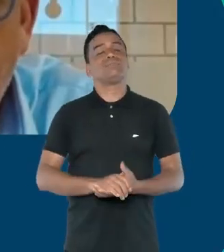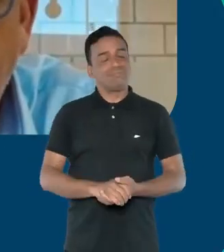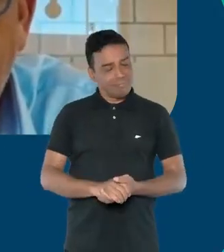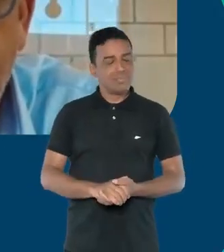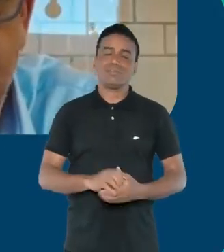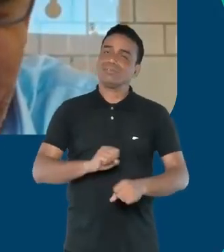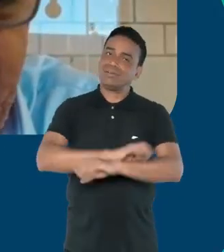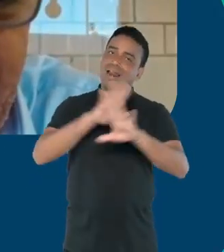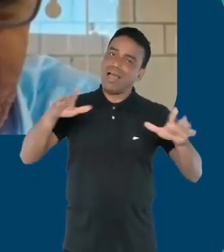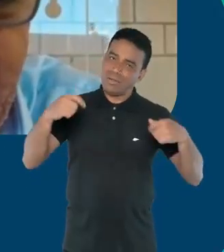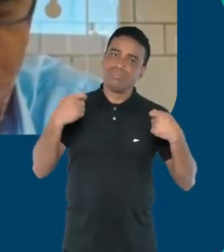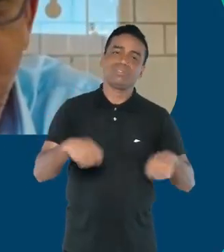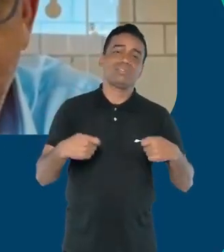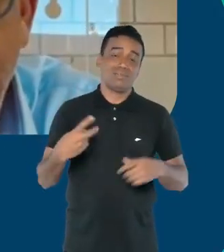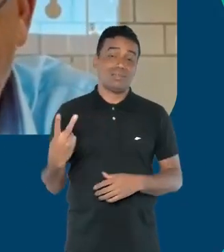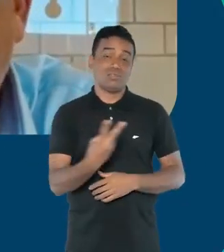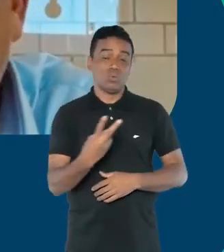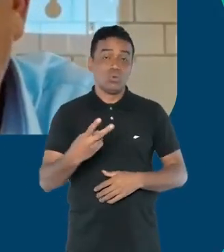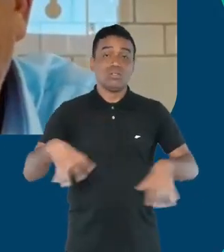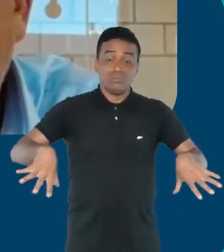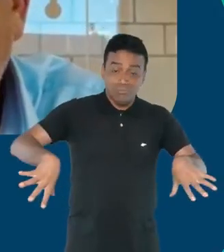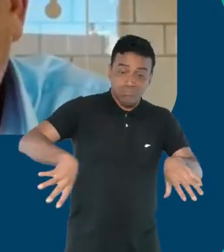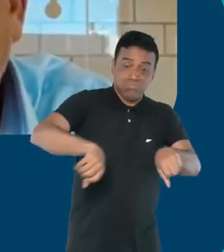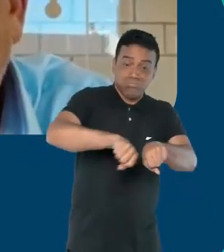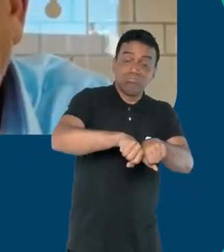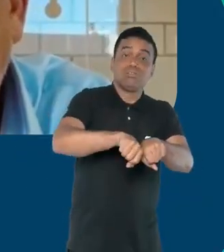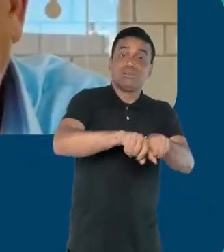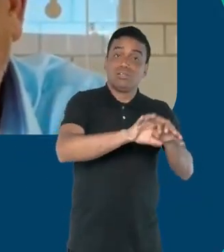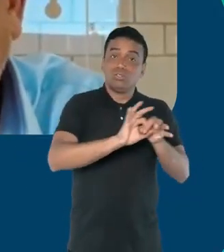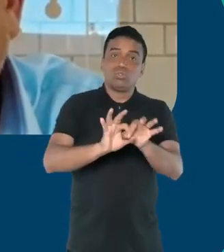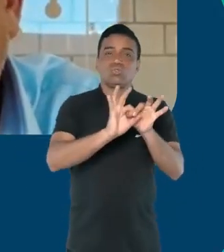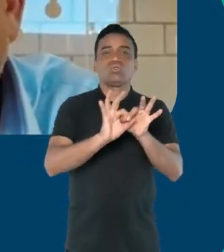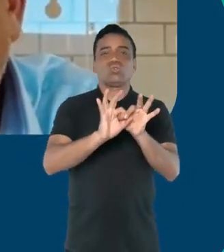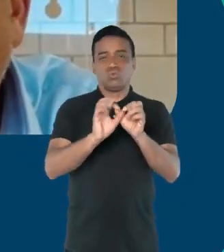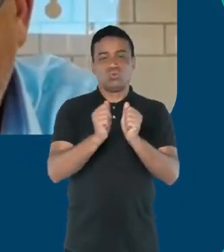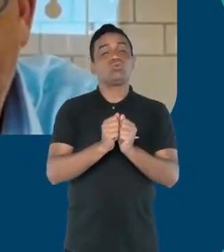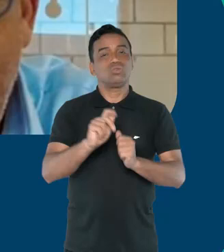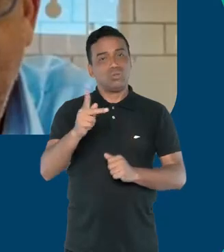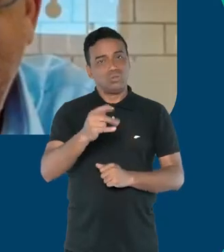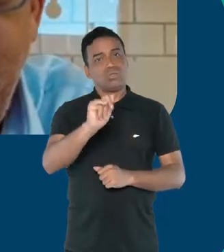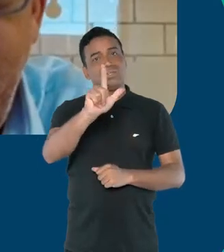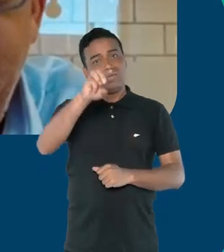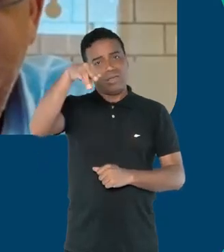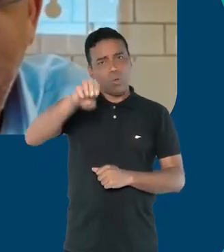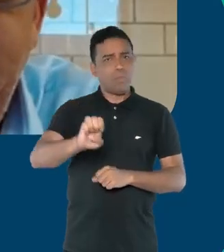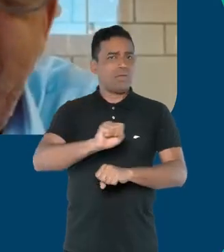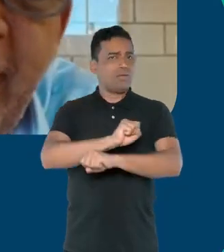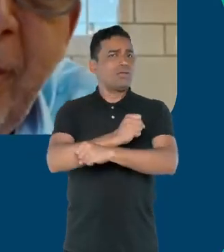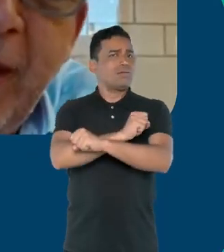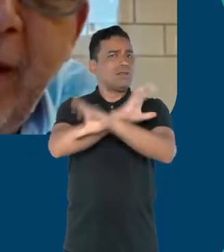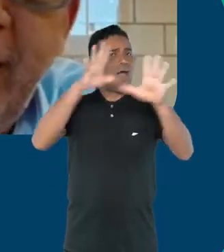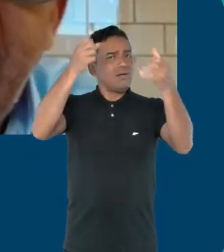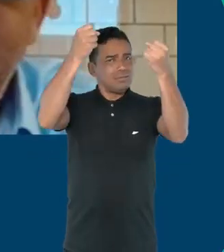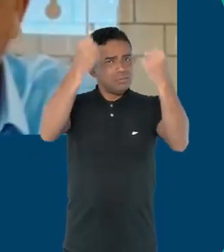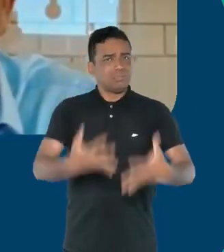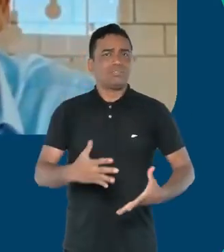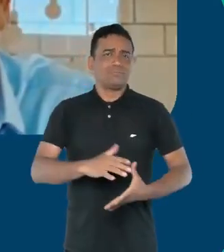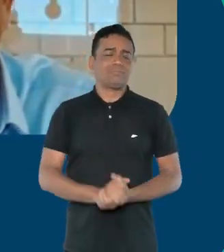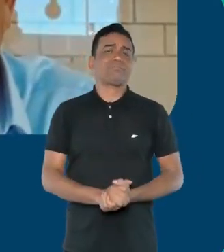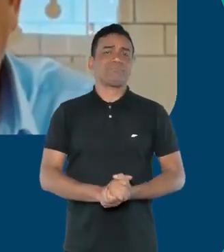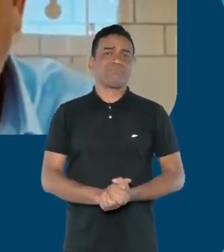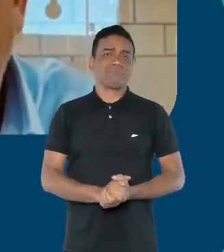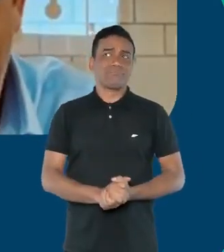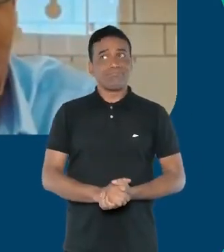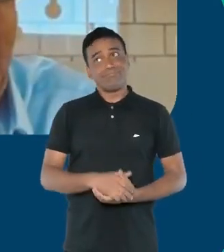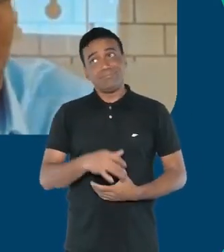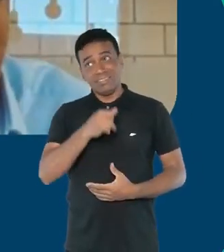precisa da outra para sobreviver, e o Hume, né, deixa isso muito claro, né? E enquanto,